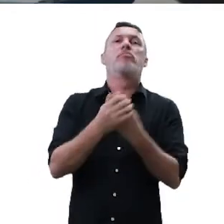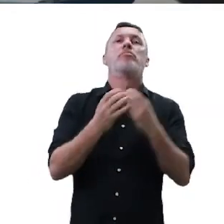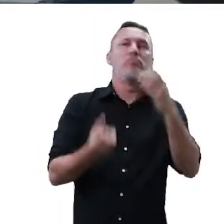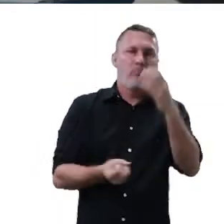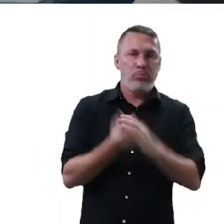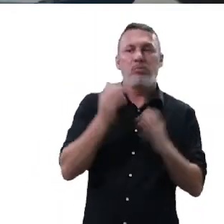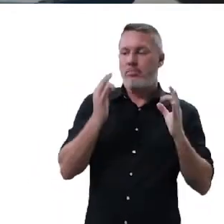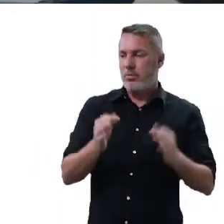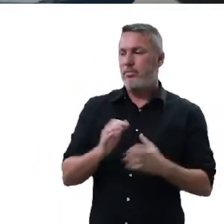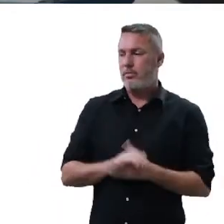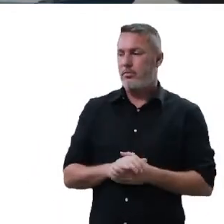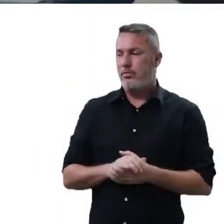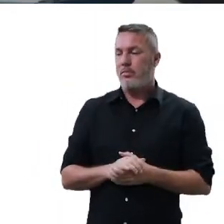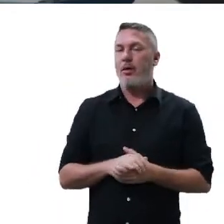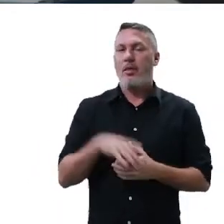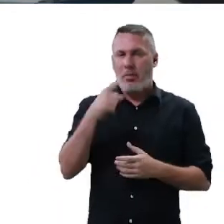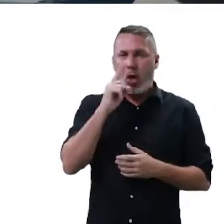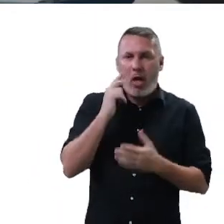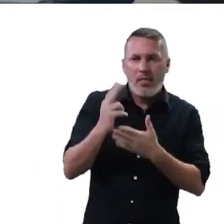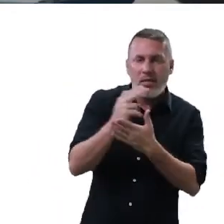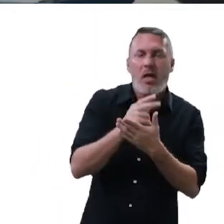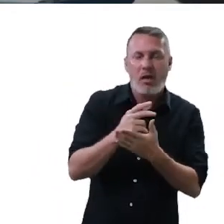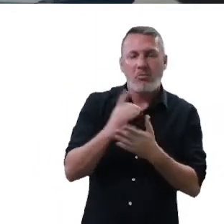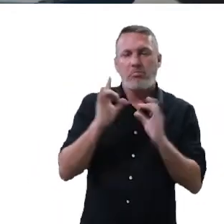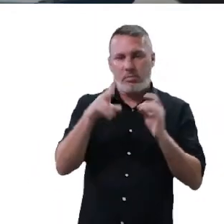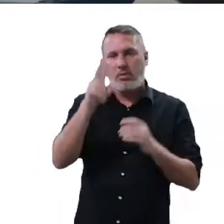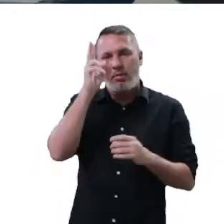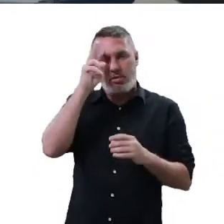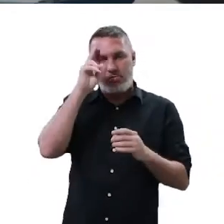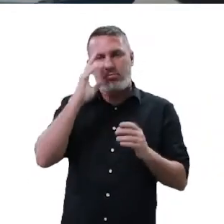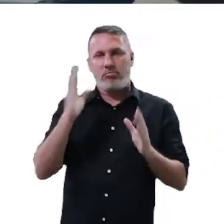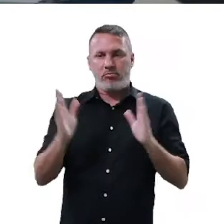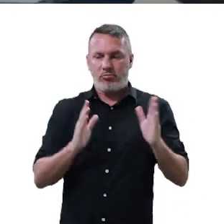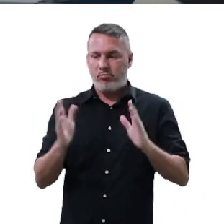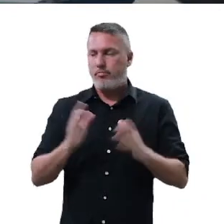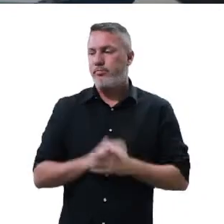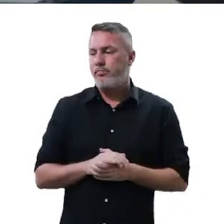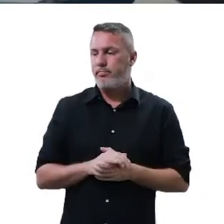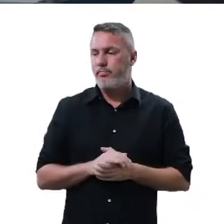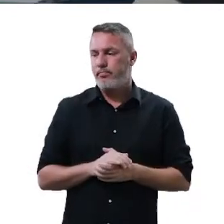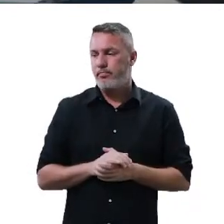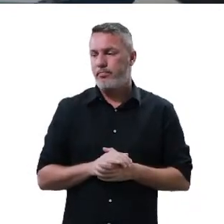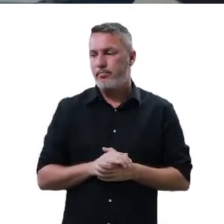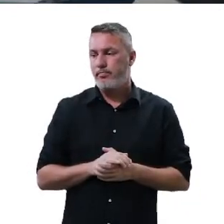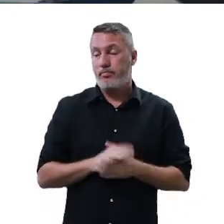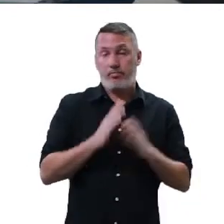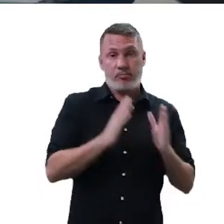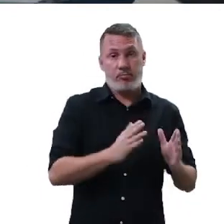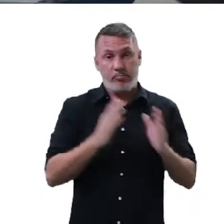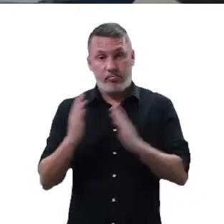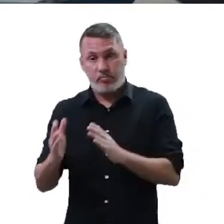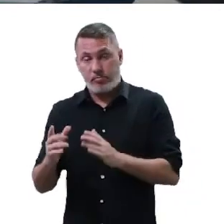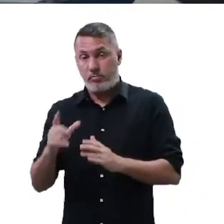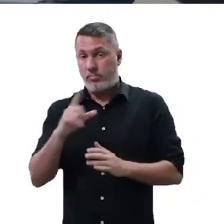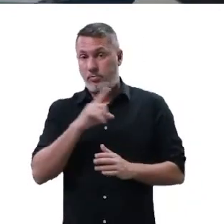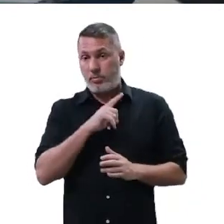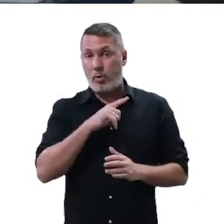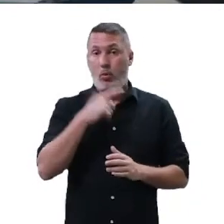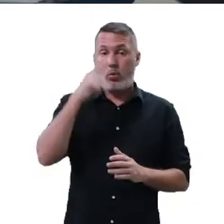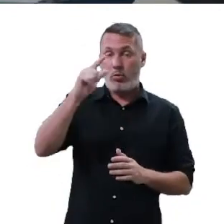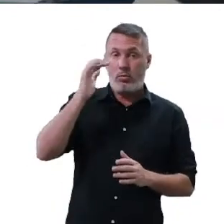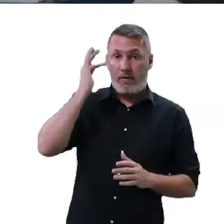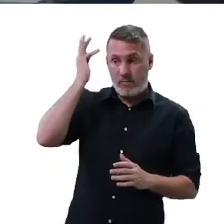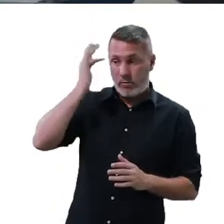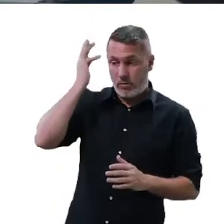Avatar lá, que vocês vão, no desenho também, vocês vão lembrar disso aí. O Empédocles falava que eram os 4 elementos, ok? Já